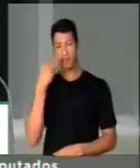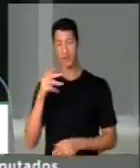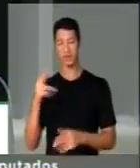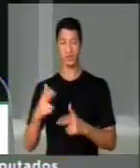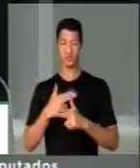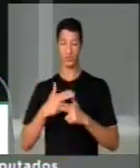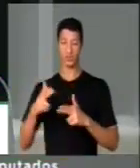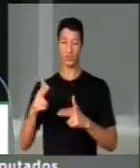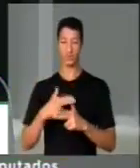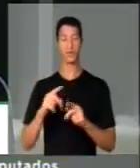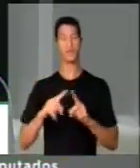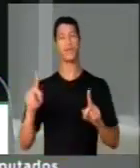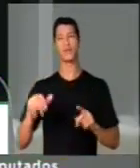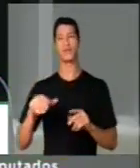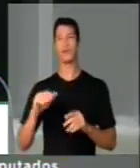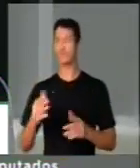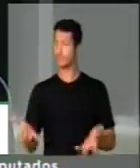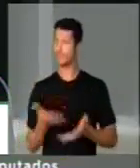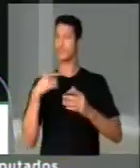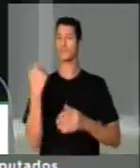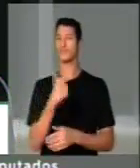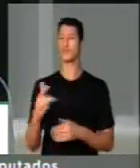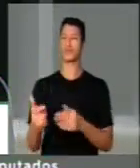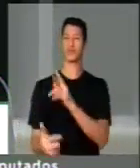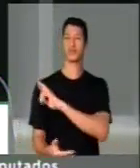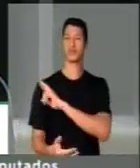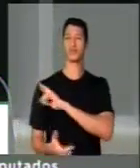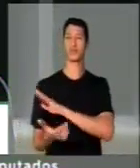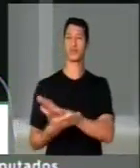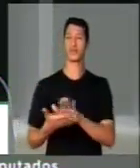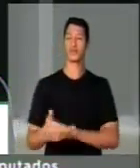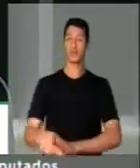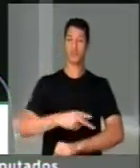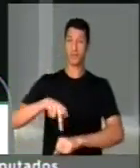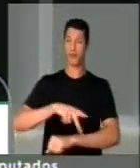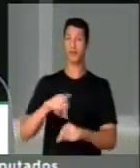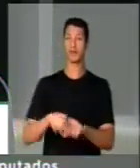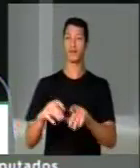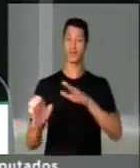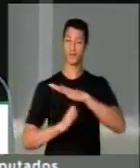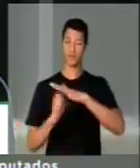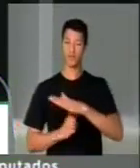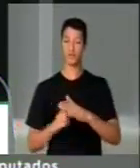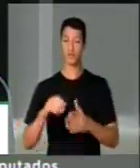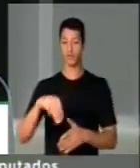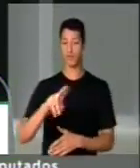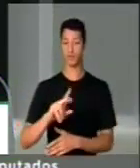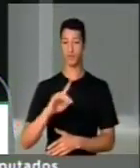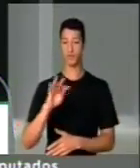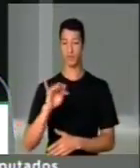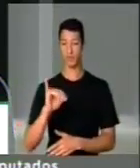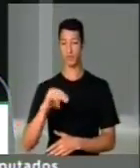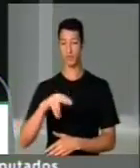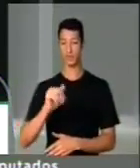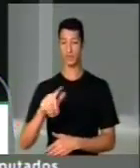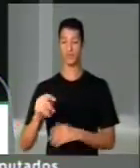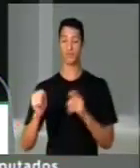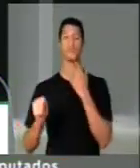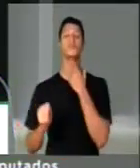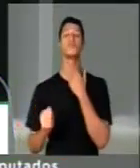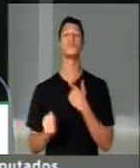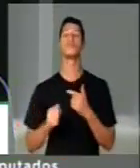invés de chocolate. Mas é Cargill que não tem responsabilidade com este país. As empresas multinacionais